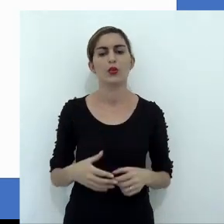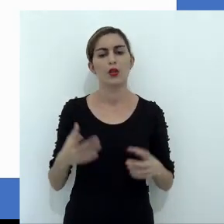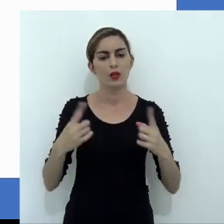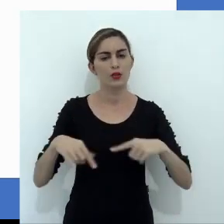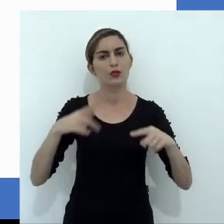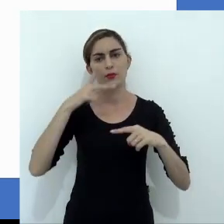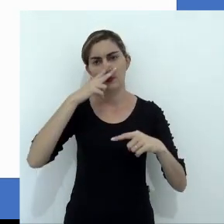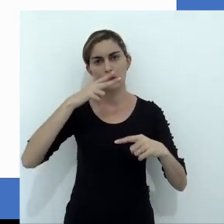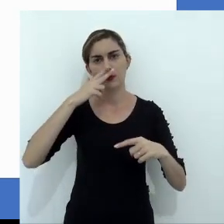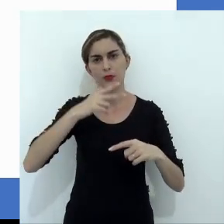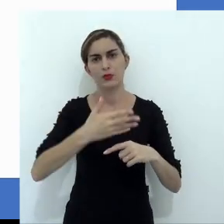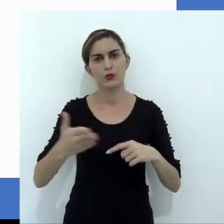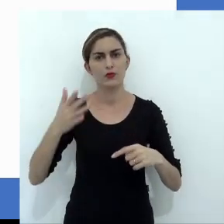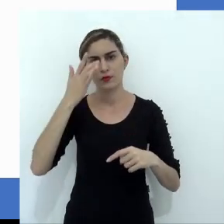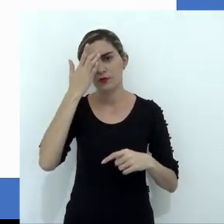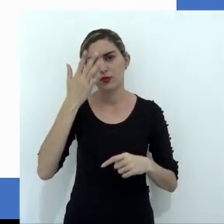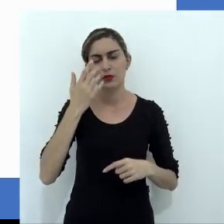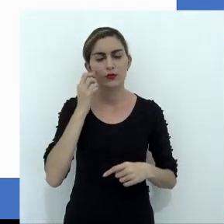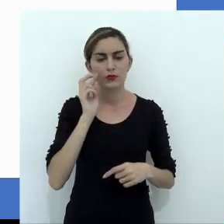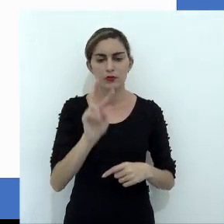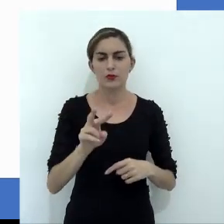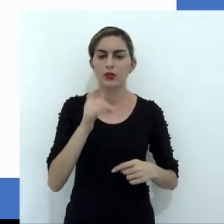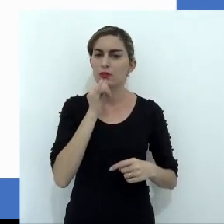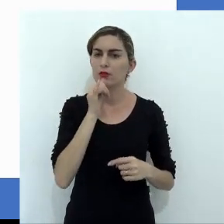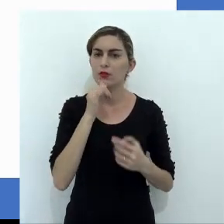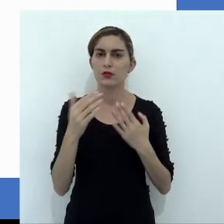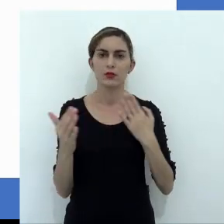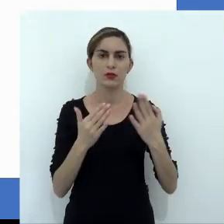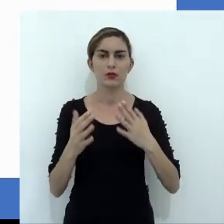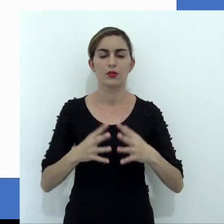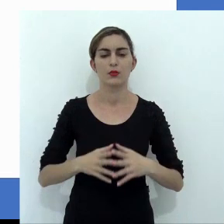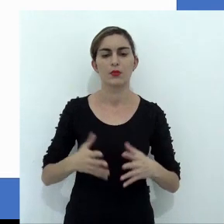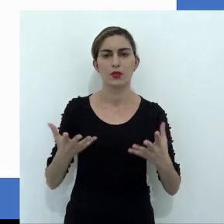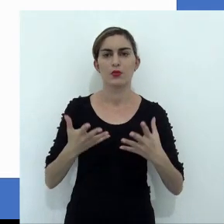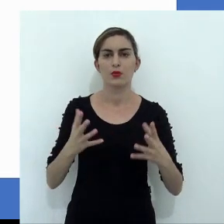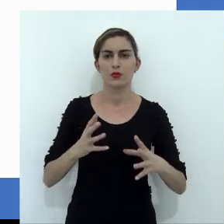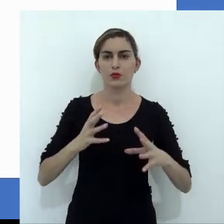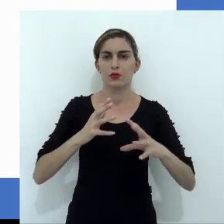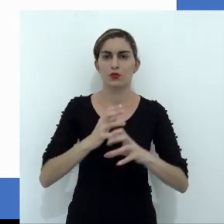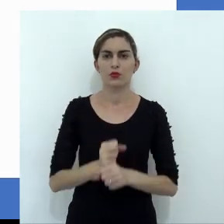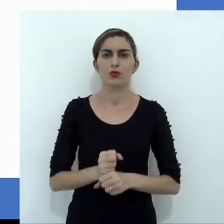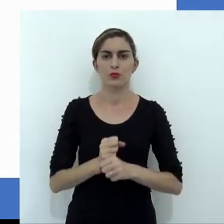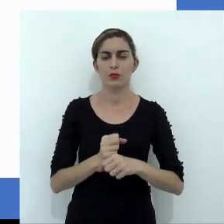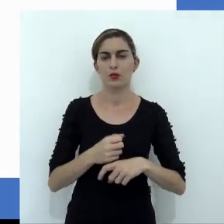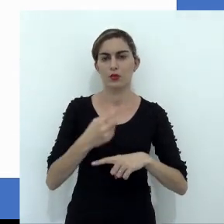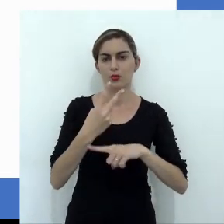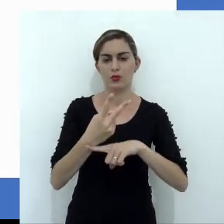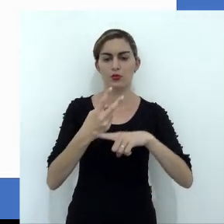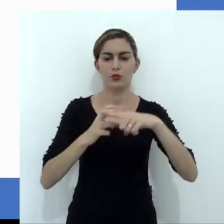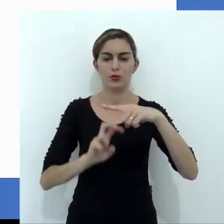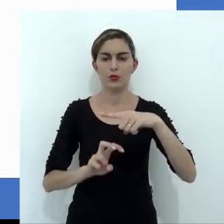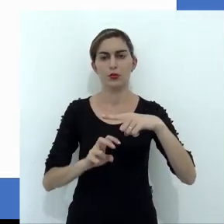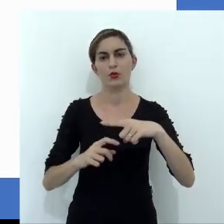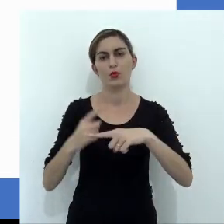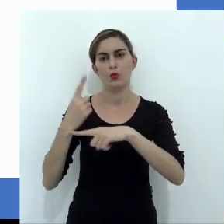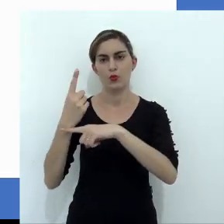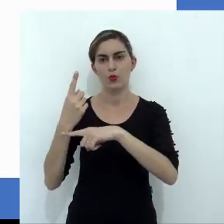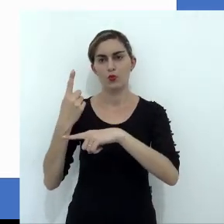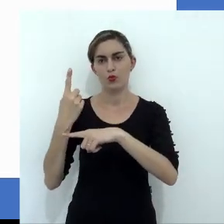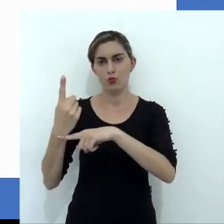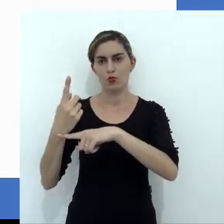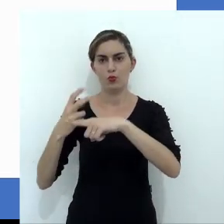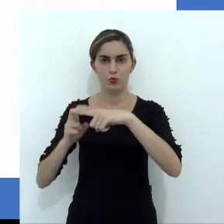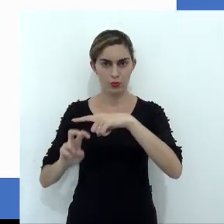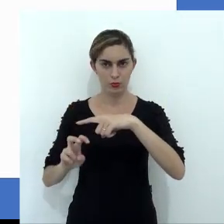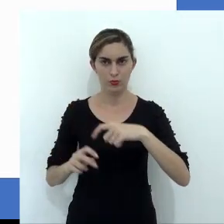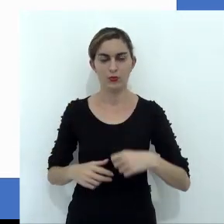gente repete. Super fácil. Olha para os exemplos aqui. Ó. Eu quero somar a fração 2 quintos com a fração 1 quinto. Observe